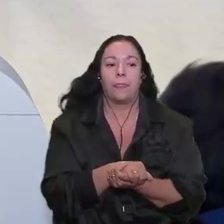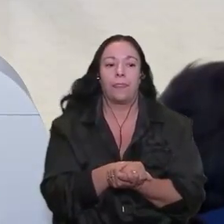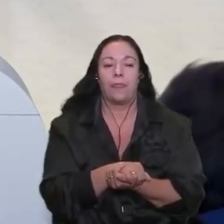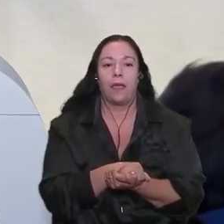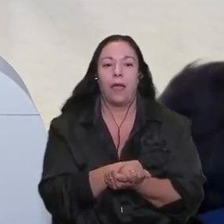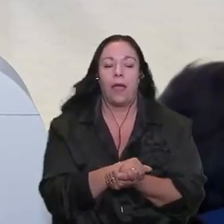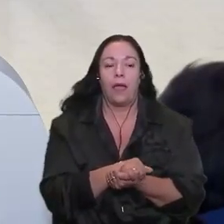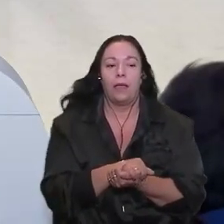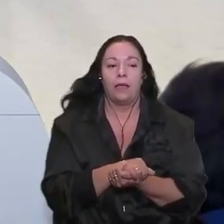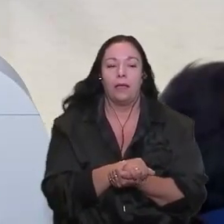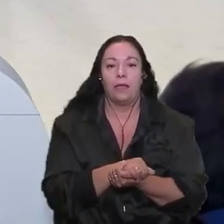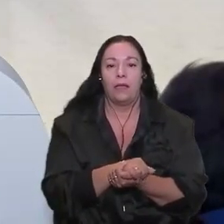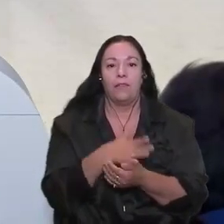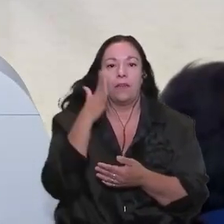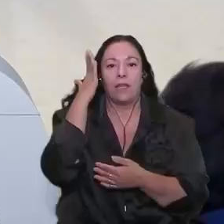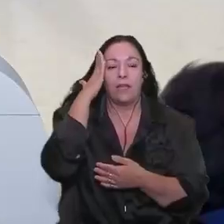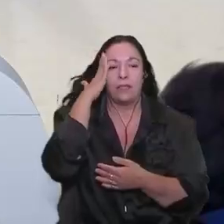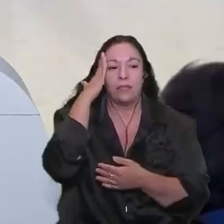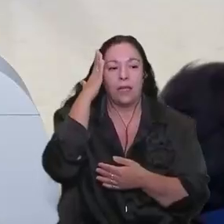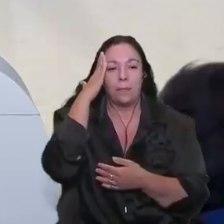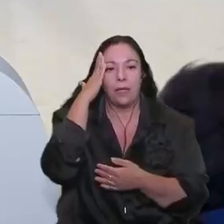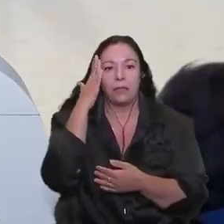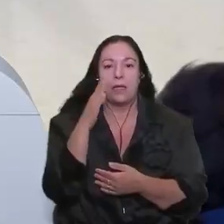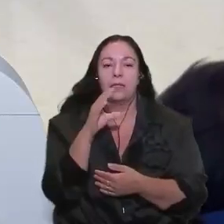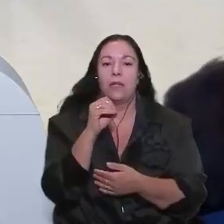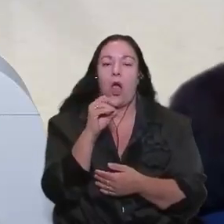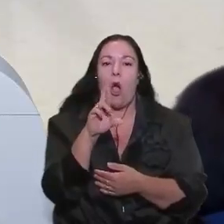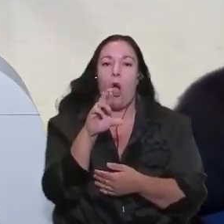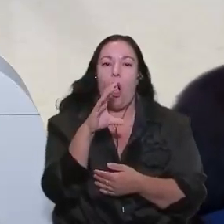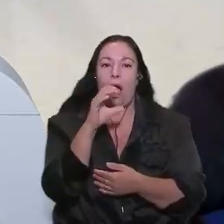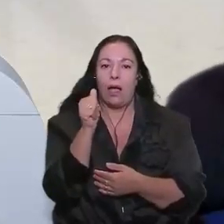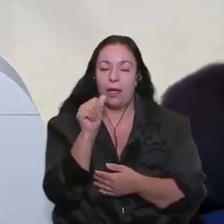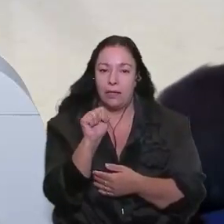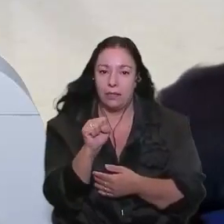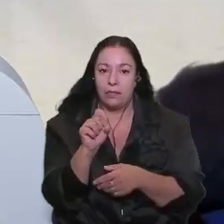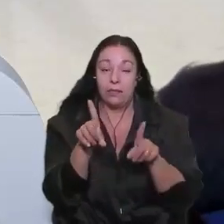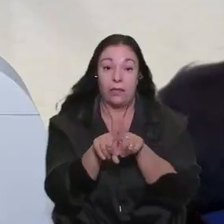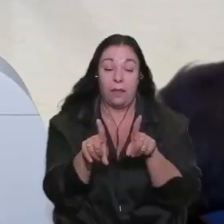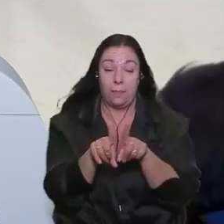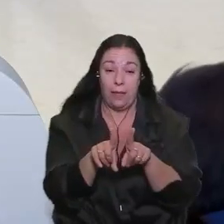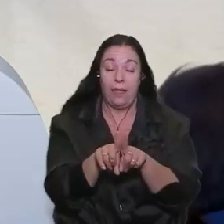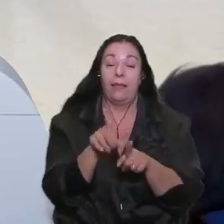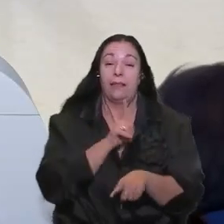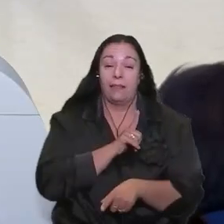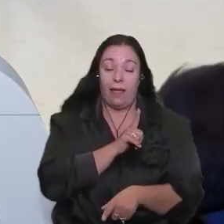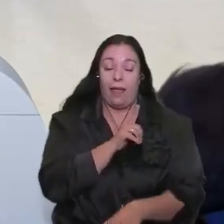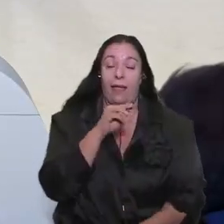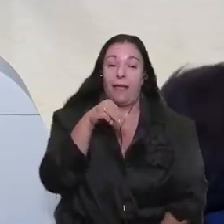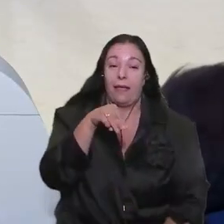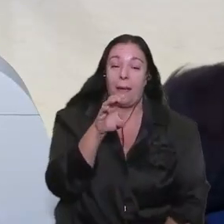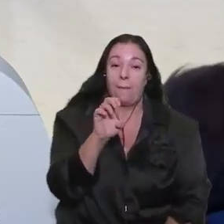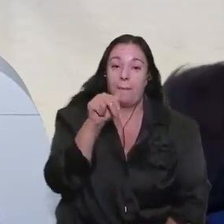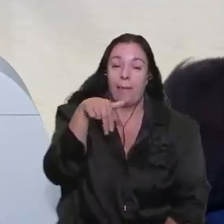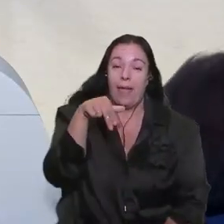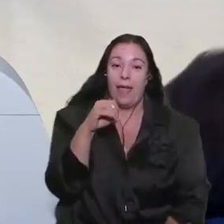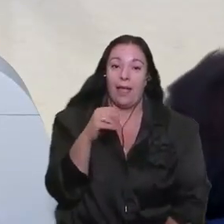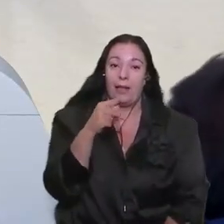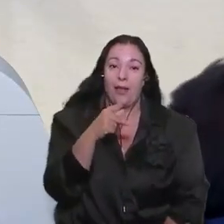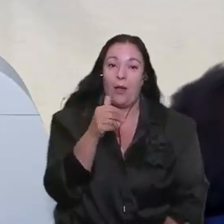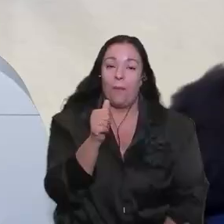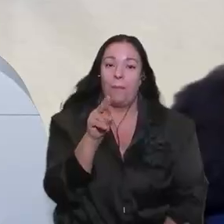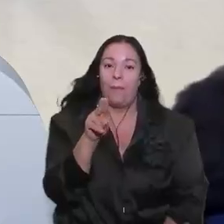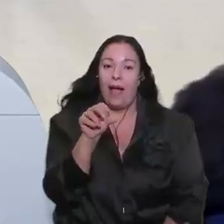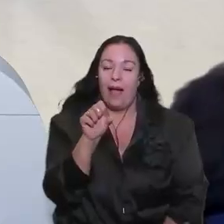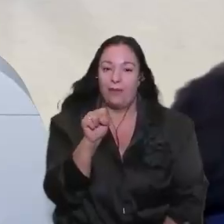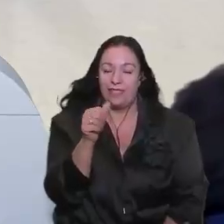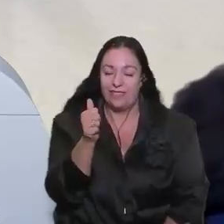eu fiquei sabendo que as orcas também têm menopausa, né? E aí eu fui estudar as orcas e me apaixonei